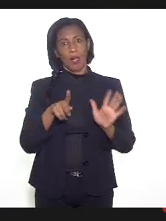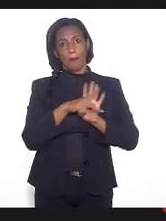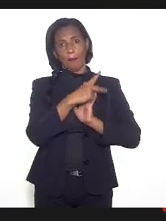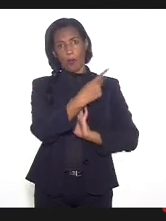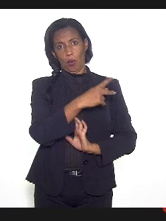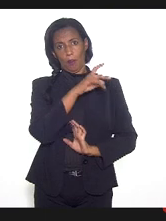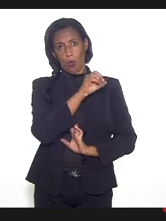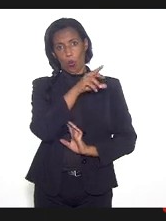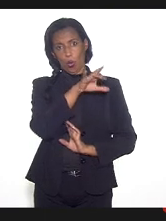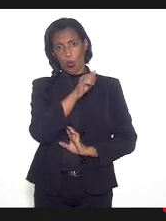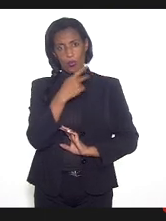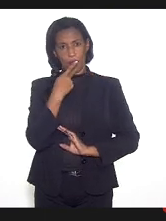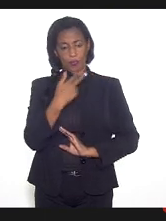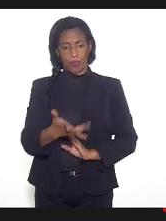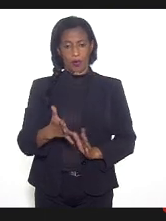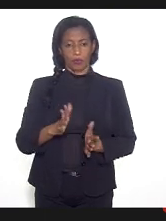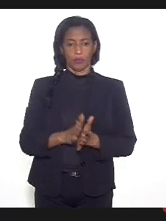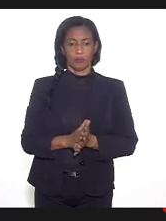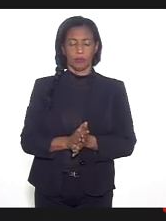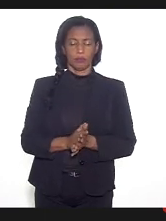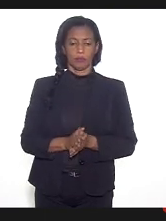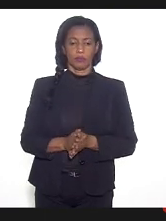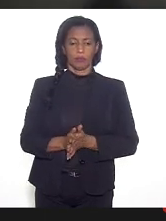que existem, sim, Plínio, eu acho que